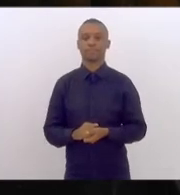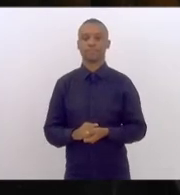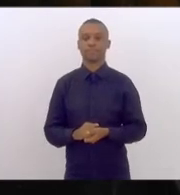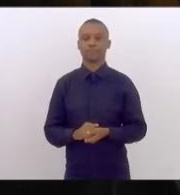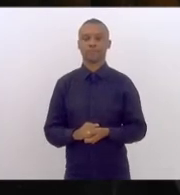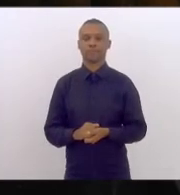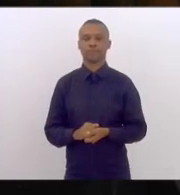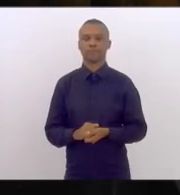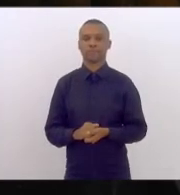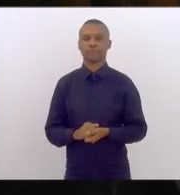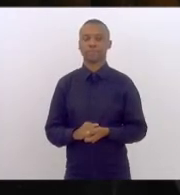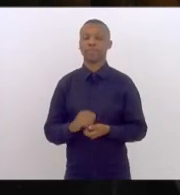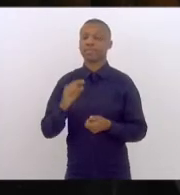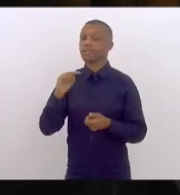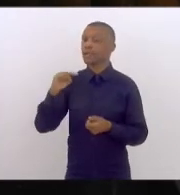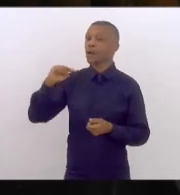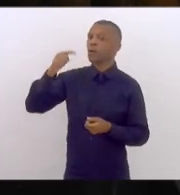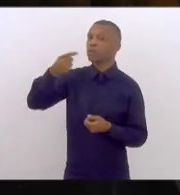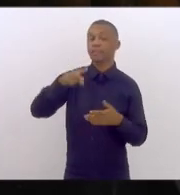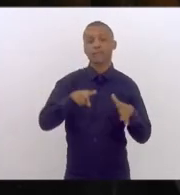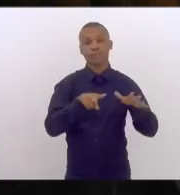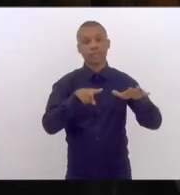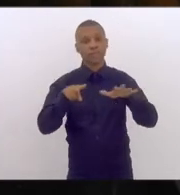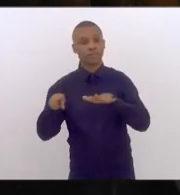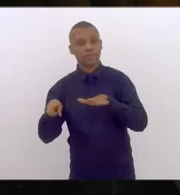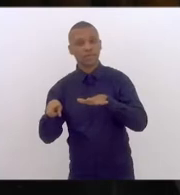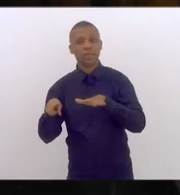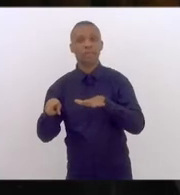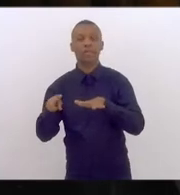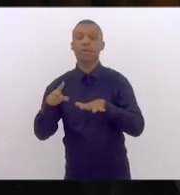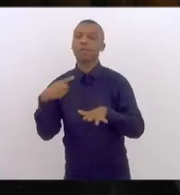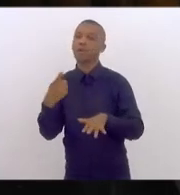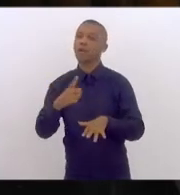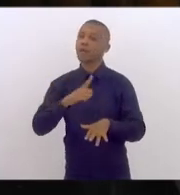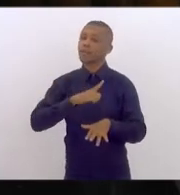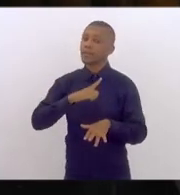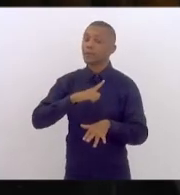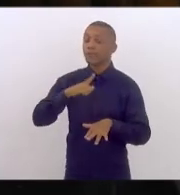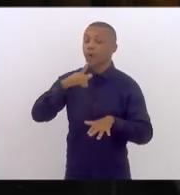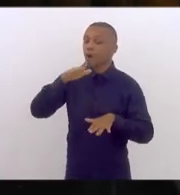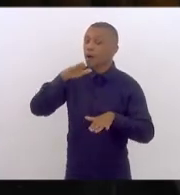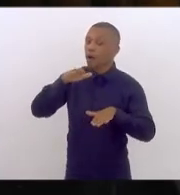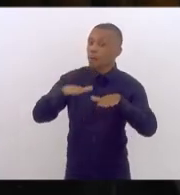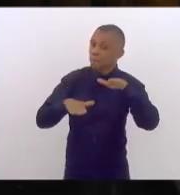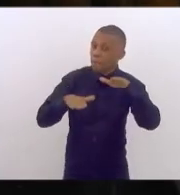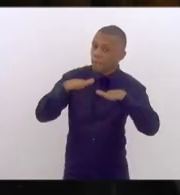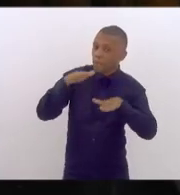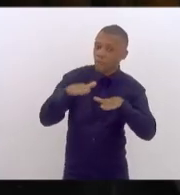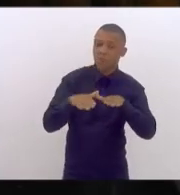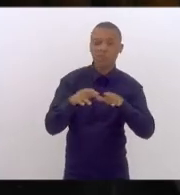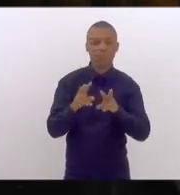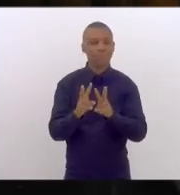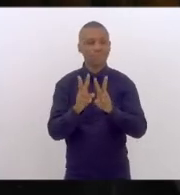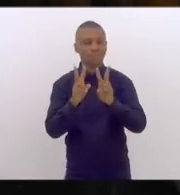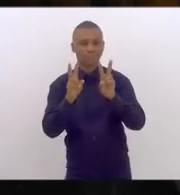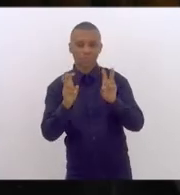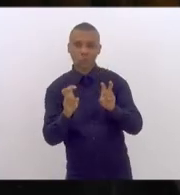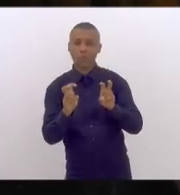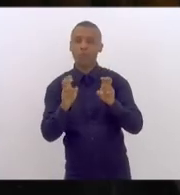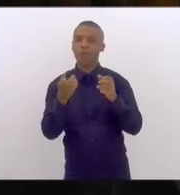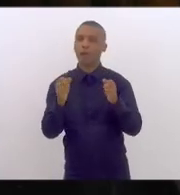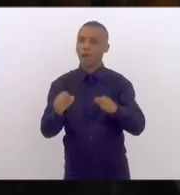e já na semana que vem teremos pelo menos em relação ao